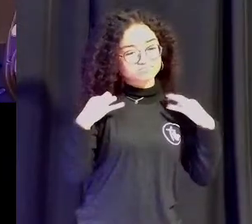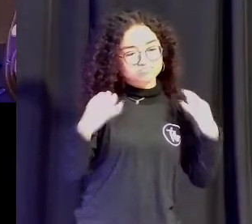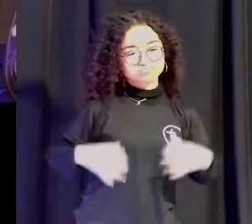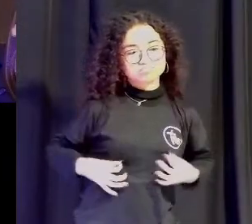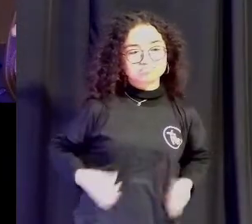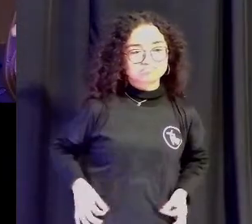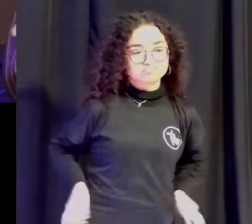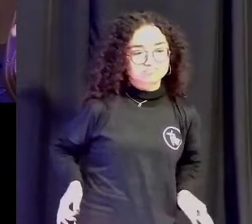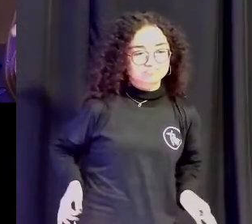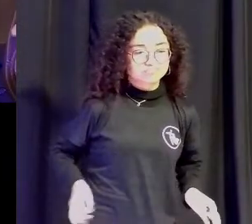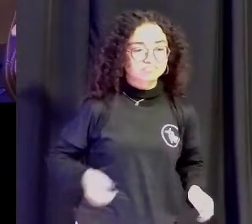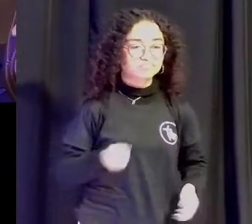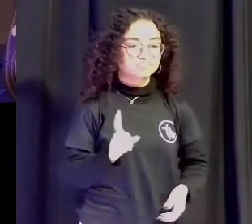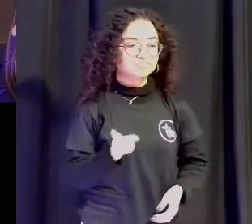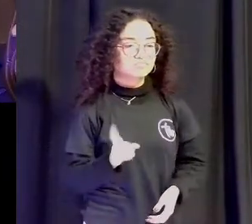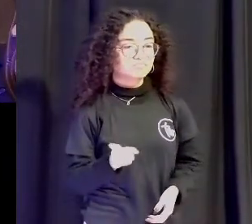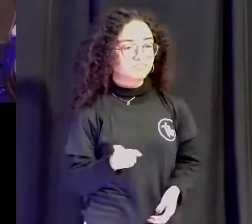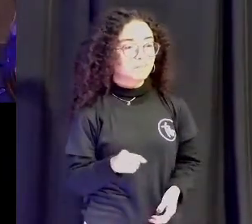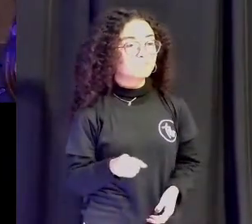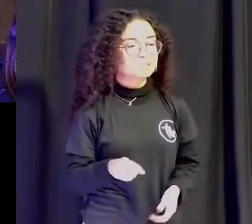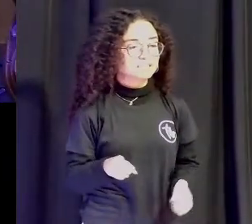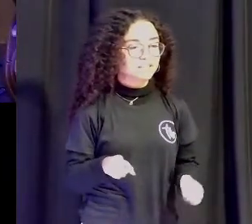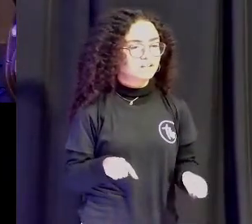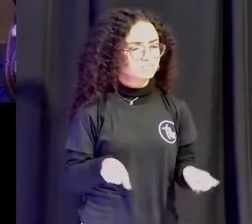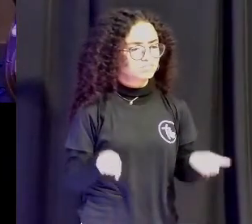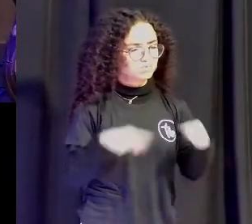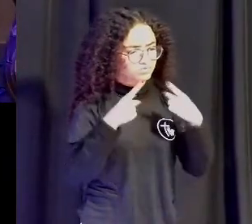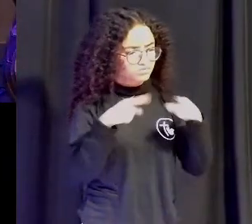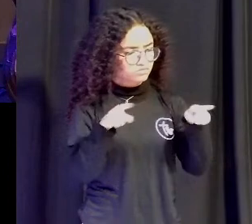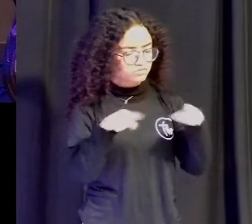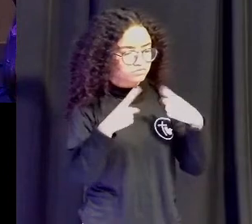O Evangelho é a boa notícia de Deus,